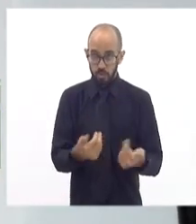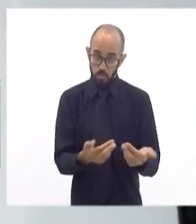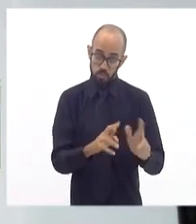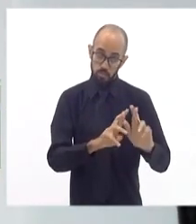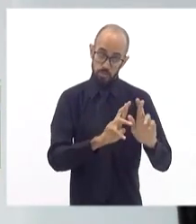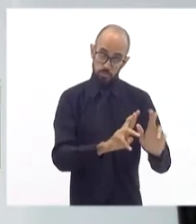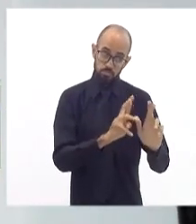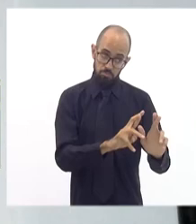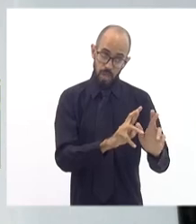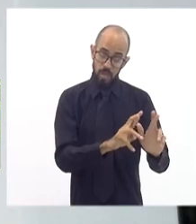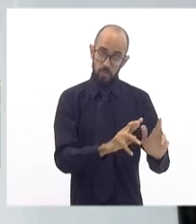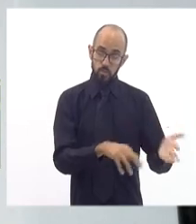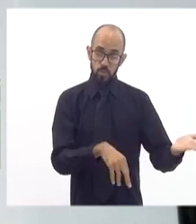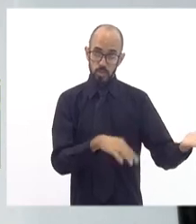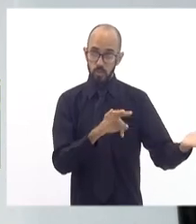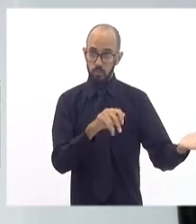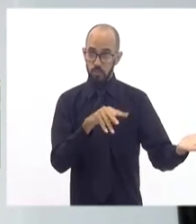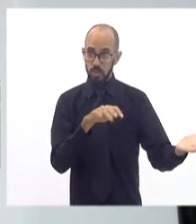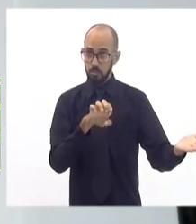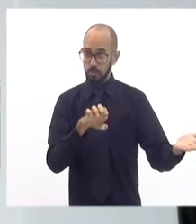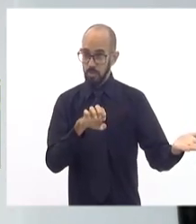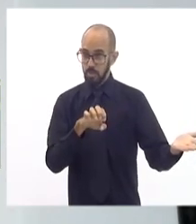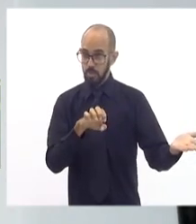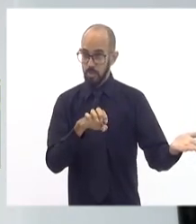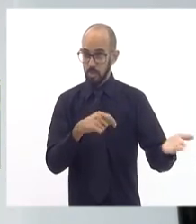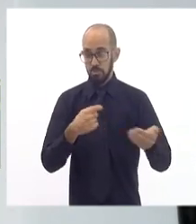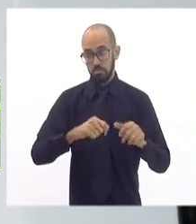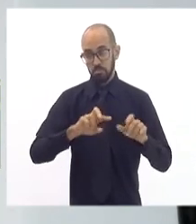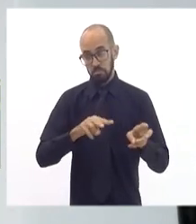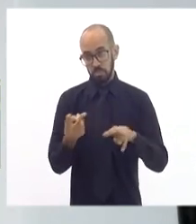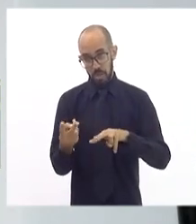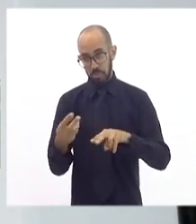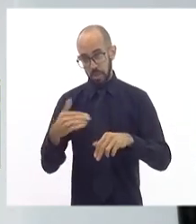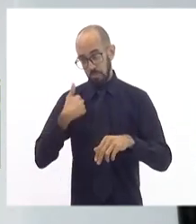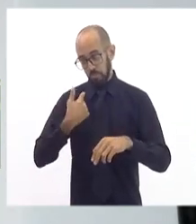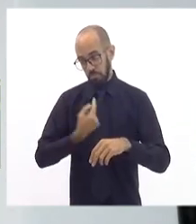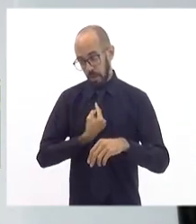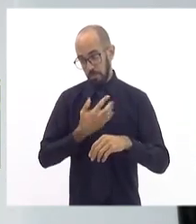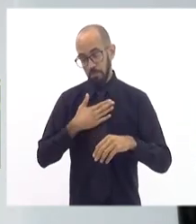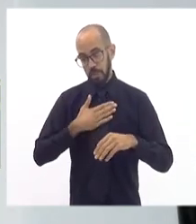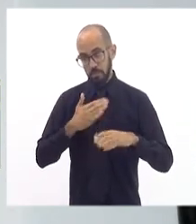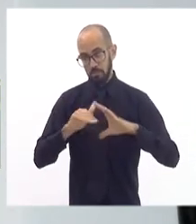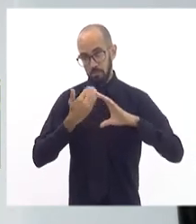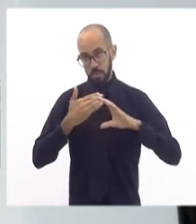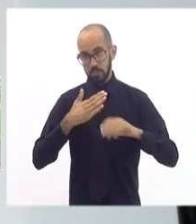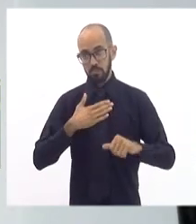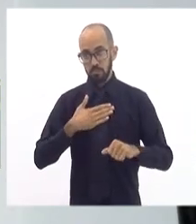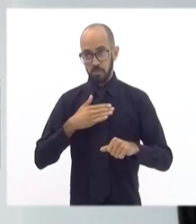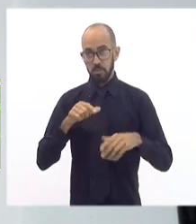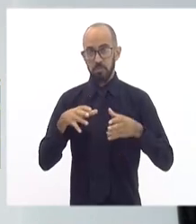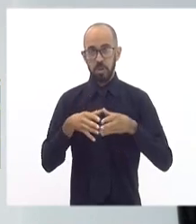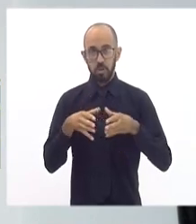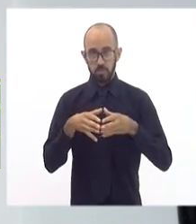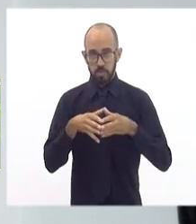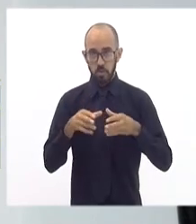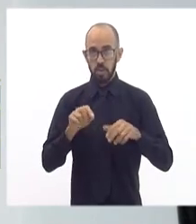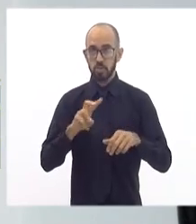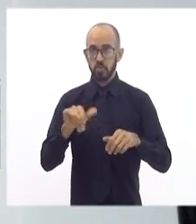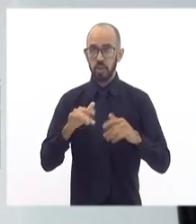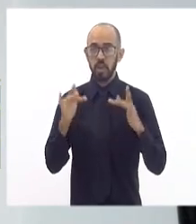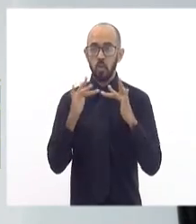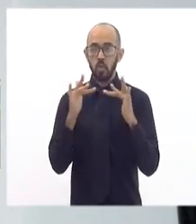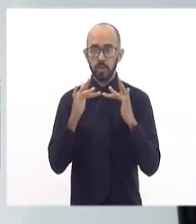espero que você Felipe em caminho e quando marcar essa data da sua audiência pública a minha comissão que nós em